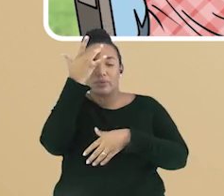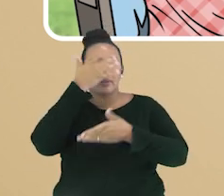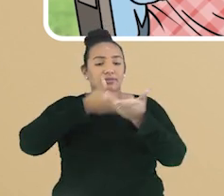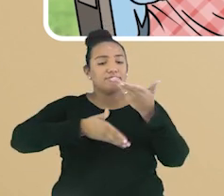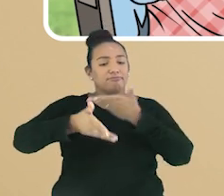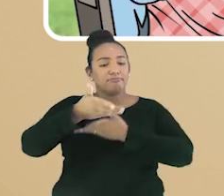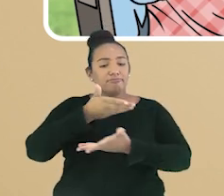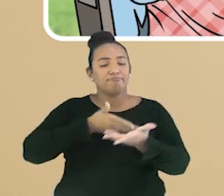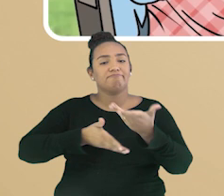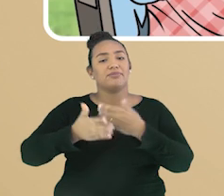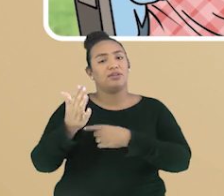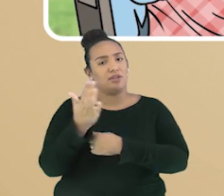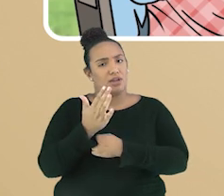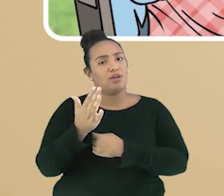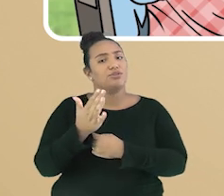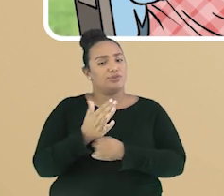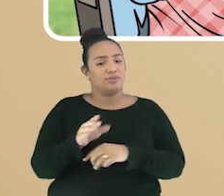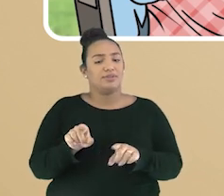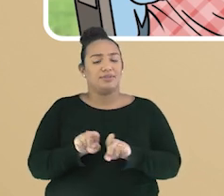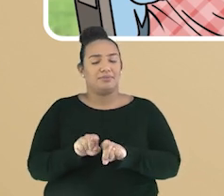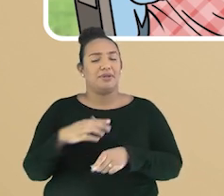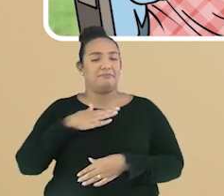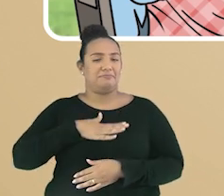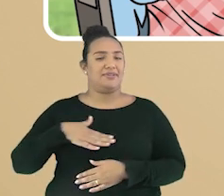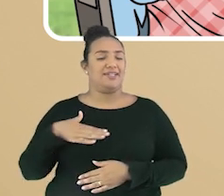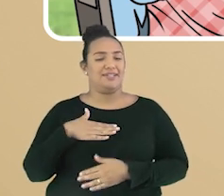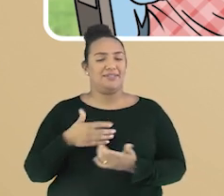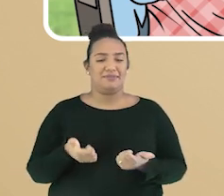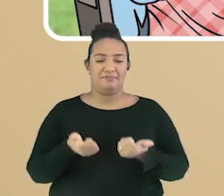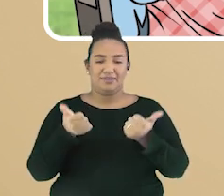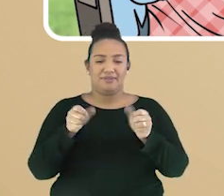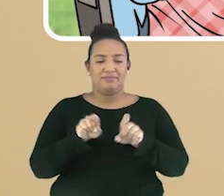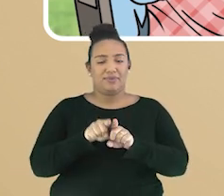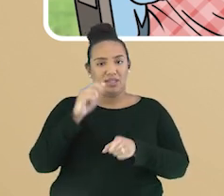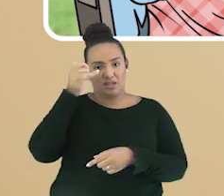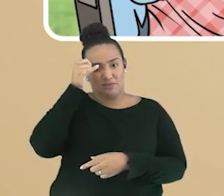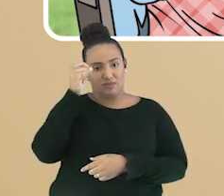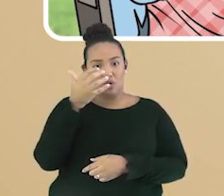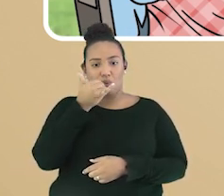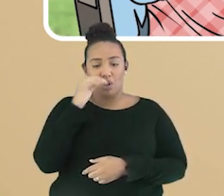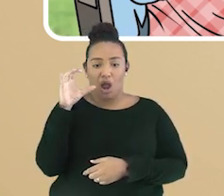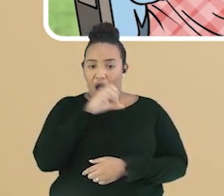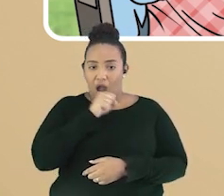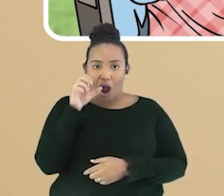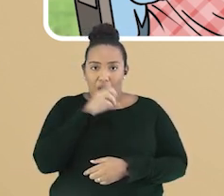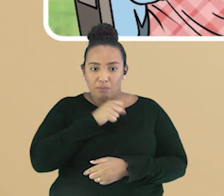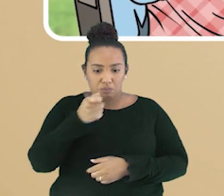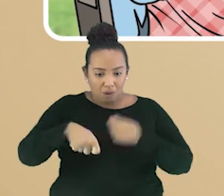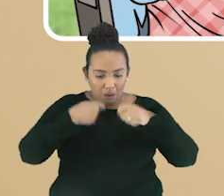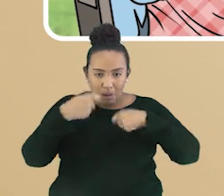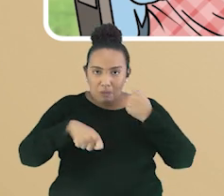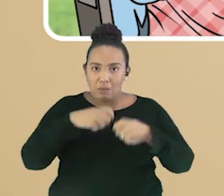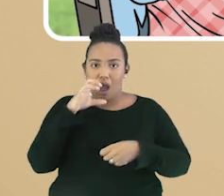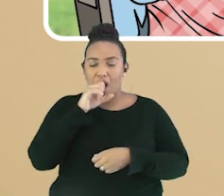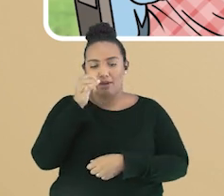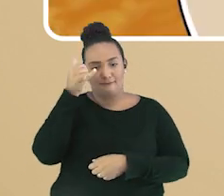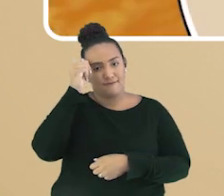desenvolver relações e é mais prazeroso, além de evitar que se coma rapidamente.